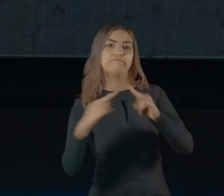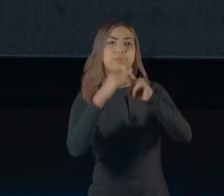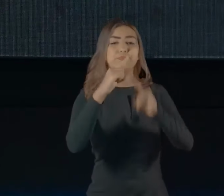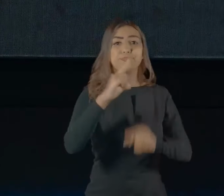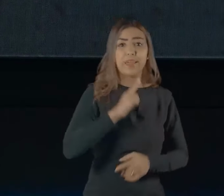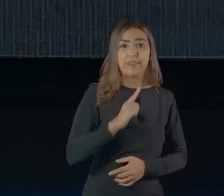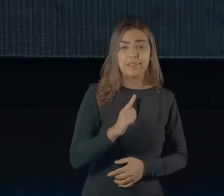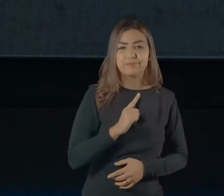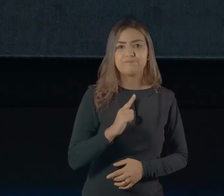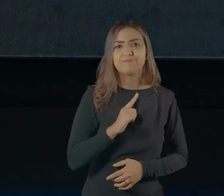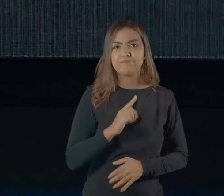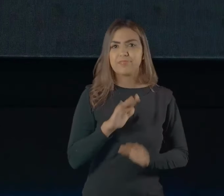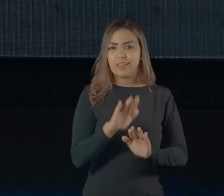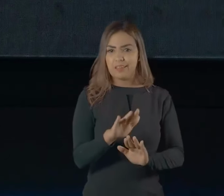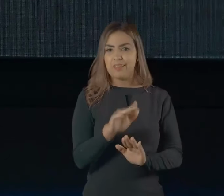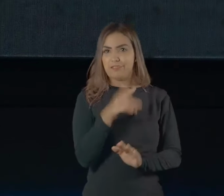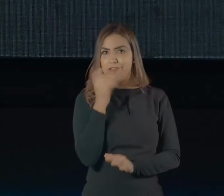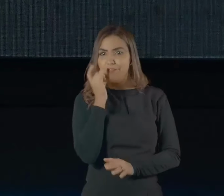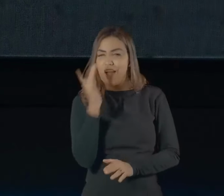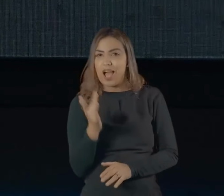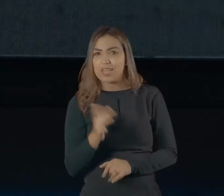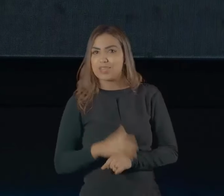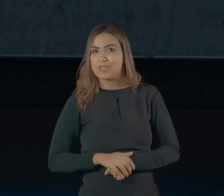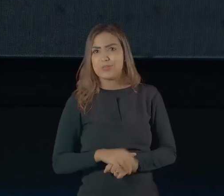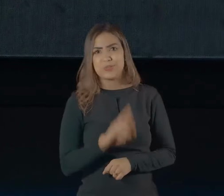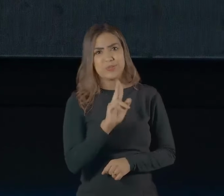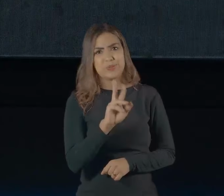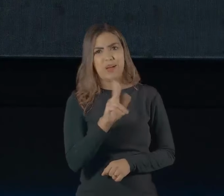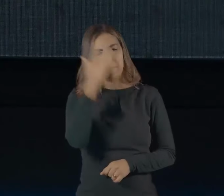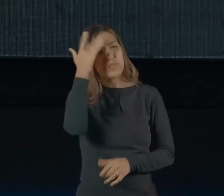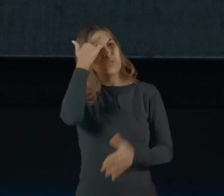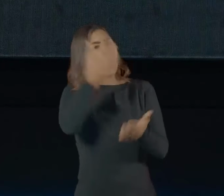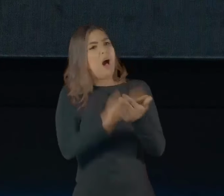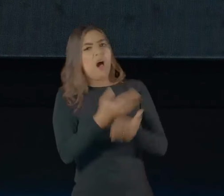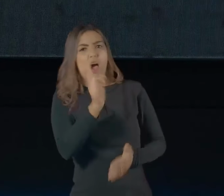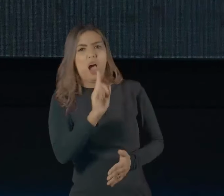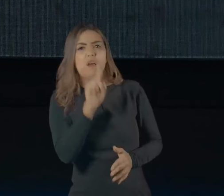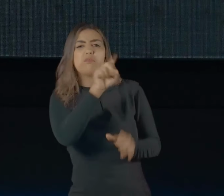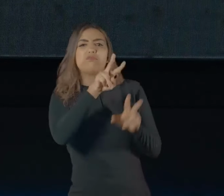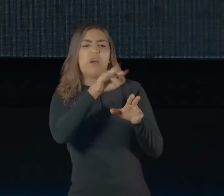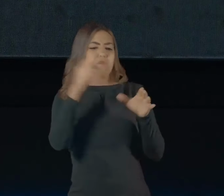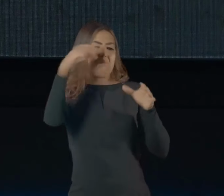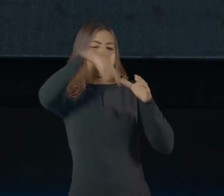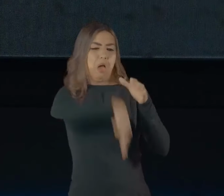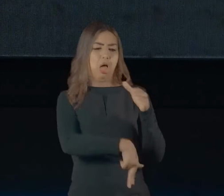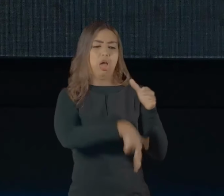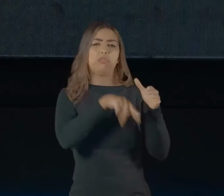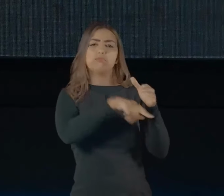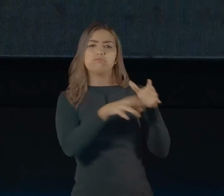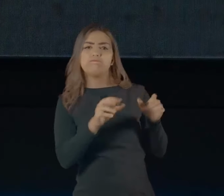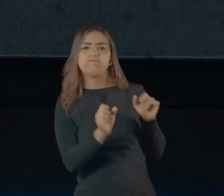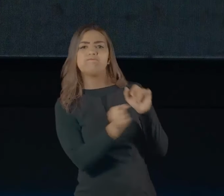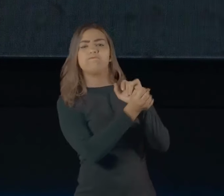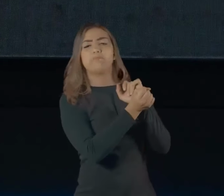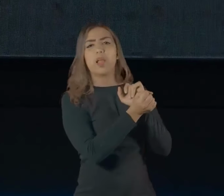dessa mensagem. Ele foi jogado no poço, ele foi preso, ele enfrentou uma série de coisas. Mas quando vieram os babilônios, que